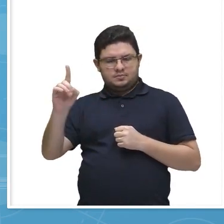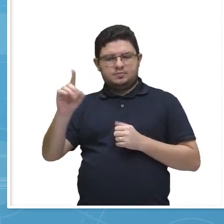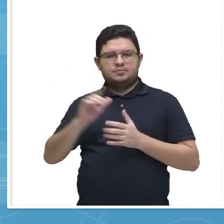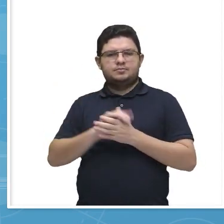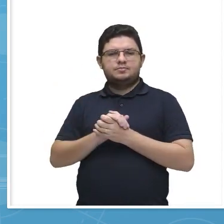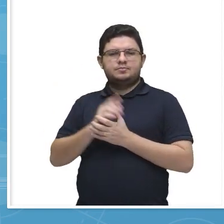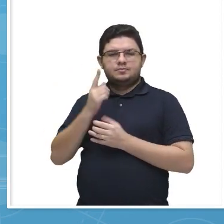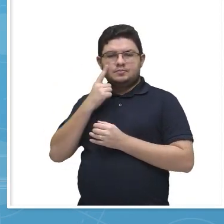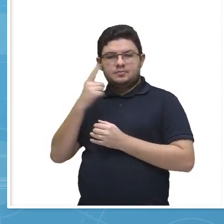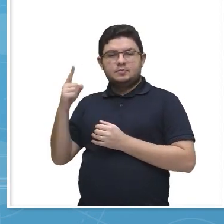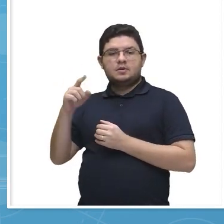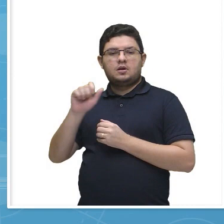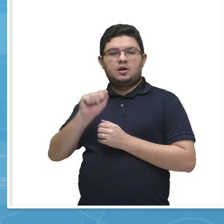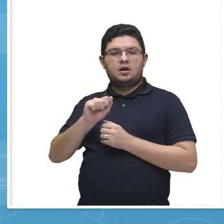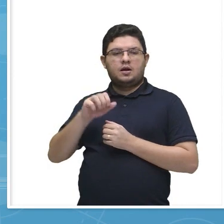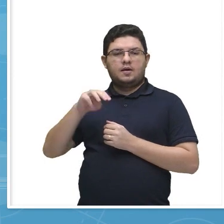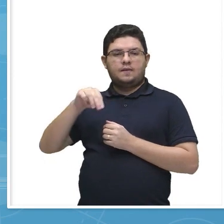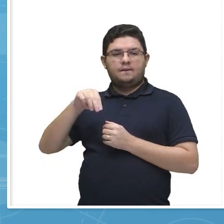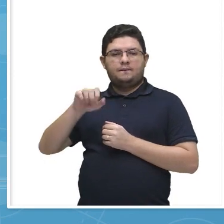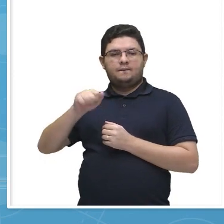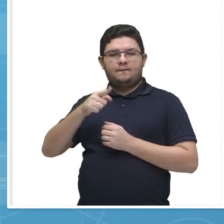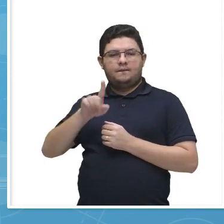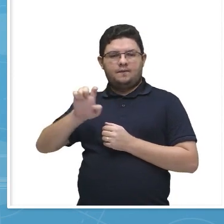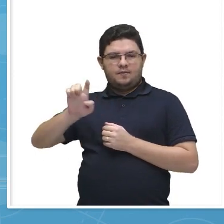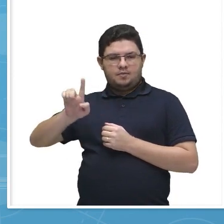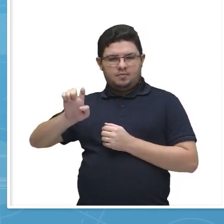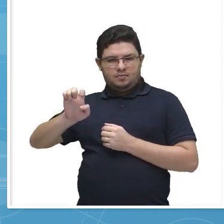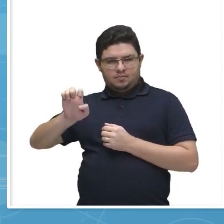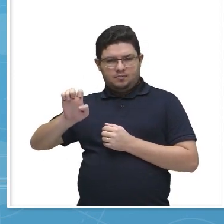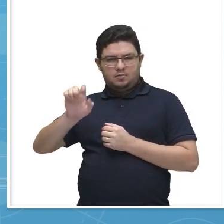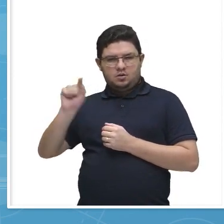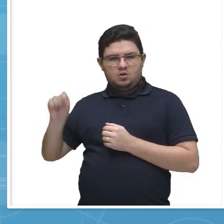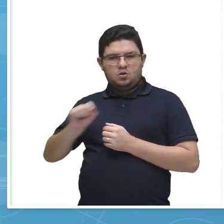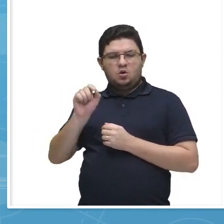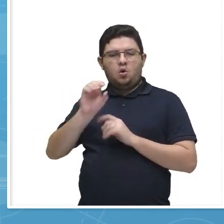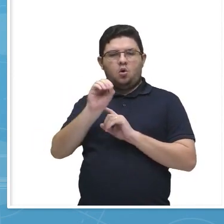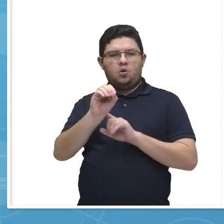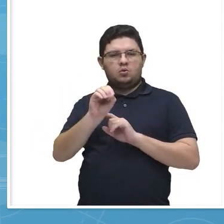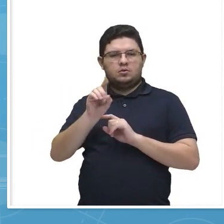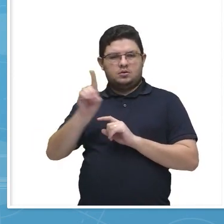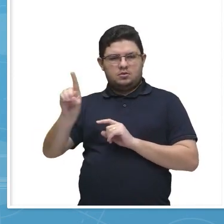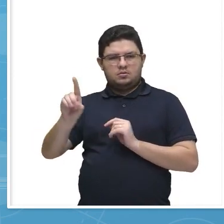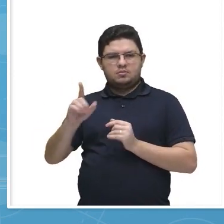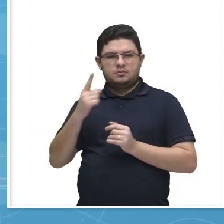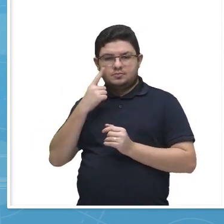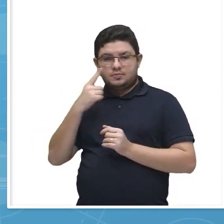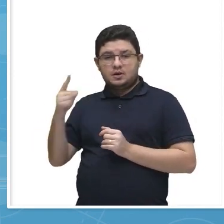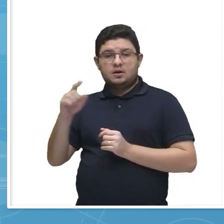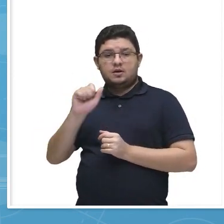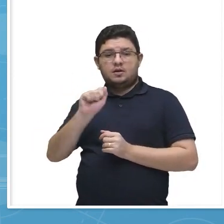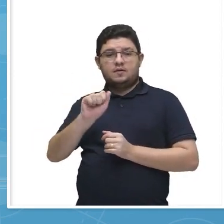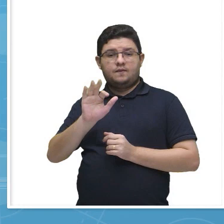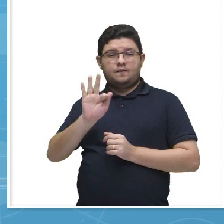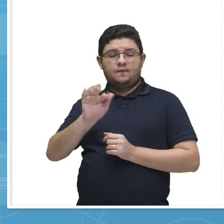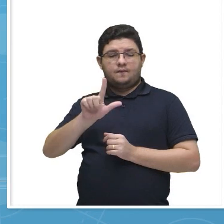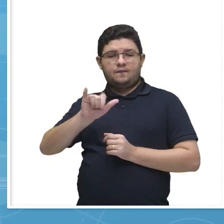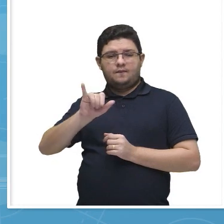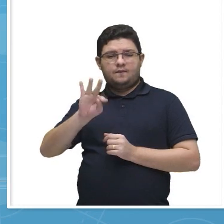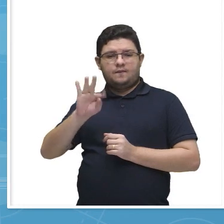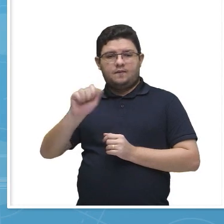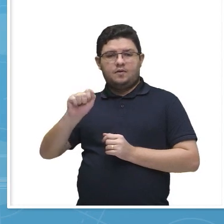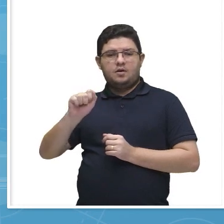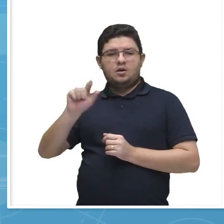que aflita, certo? Se refere, quem é que estava aflita? A mãe, que é o objeto da minha